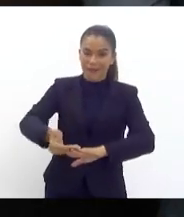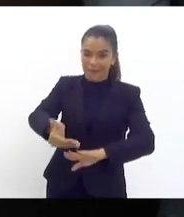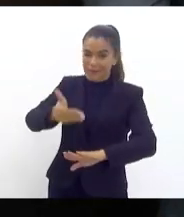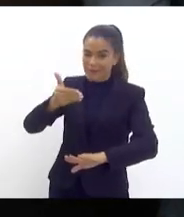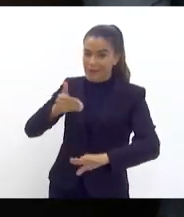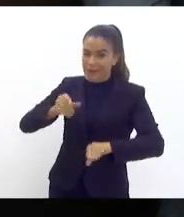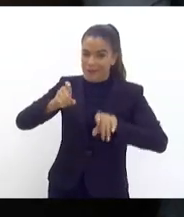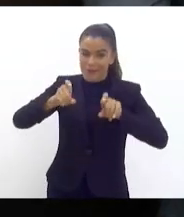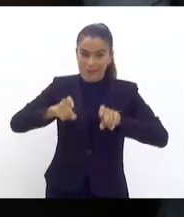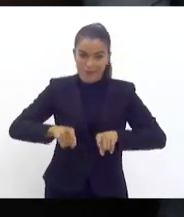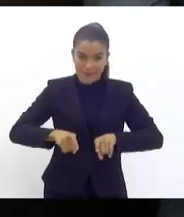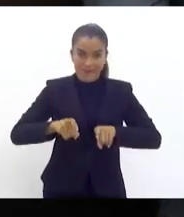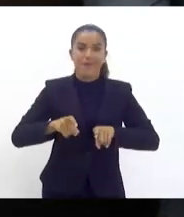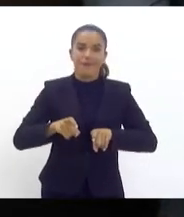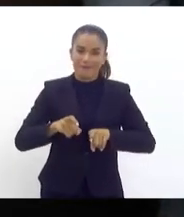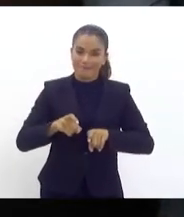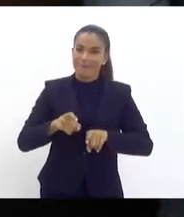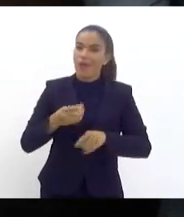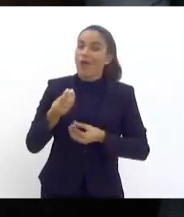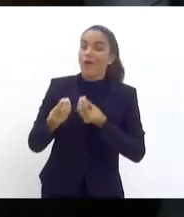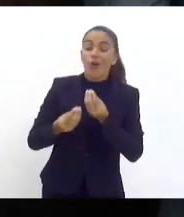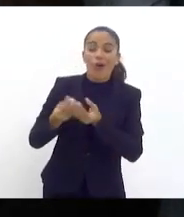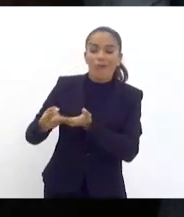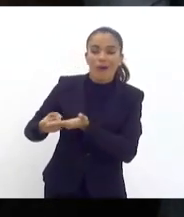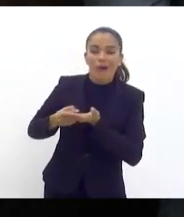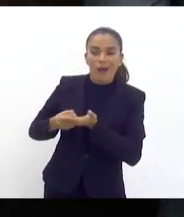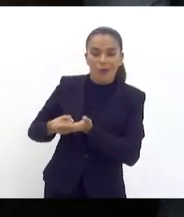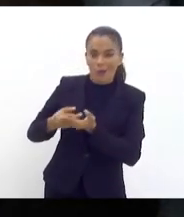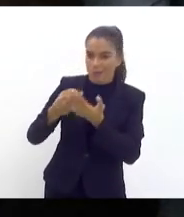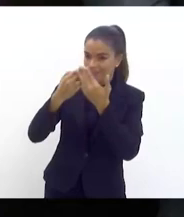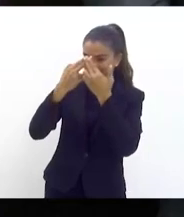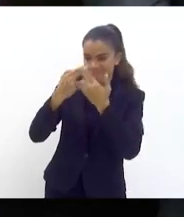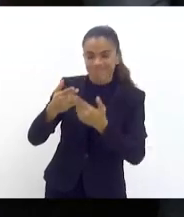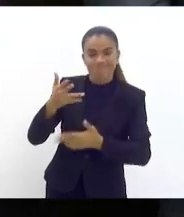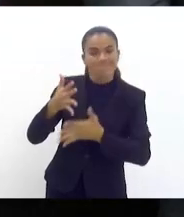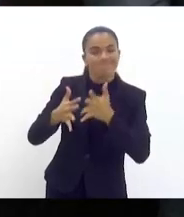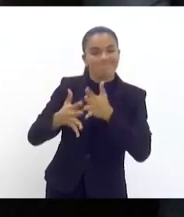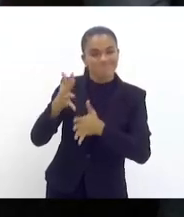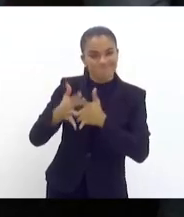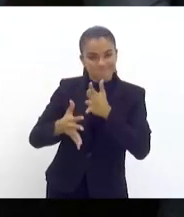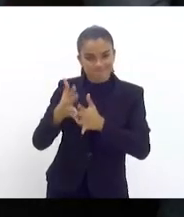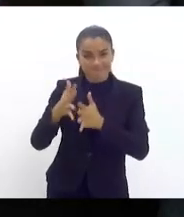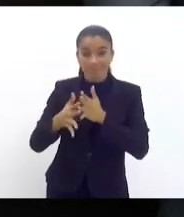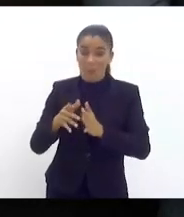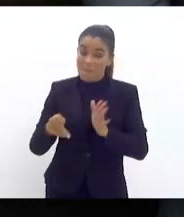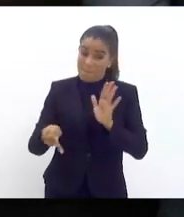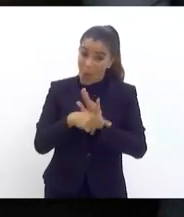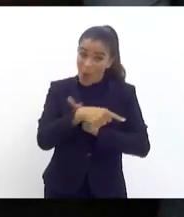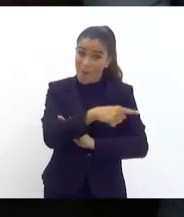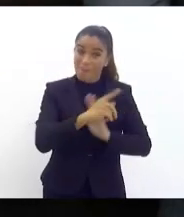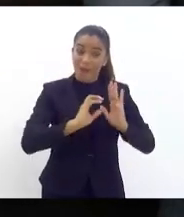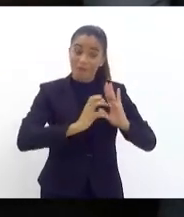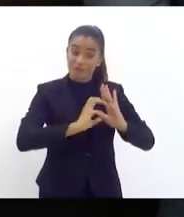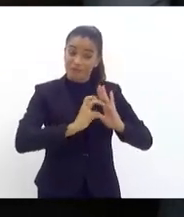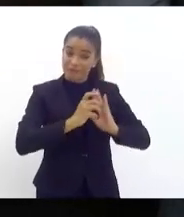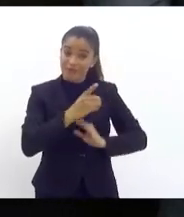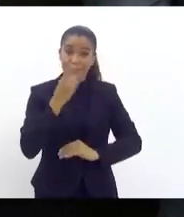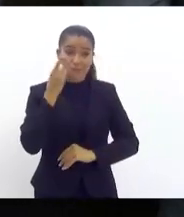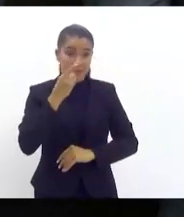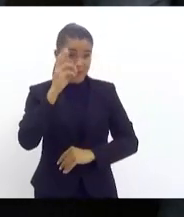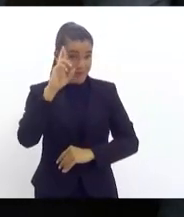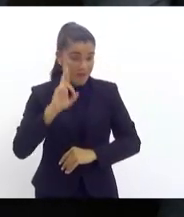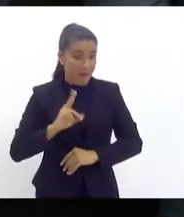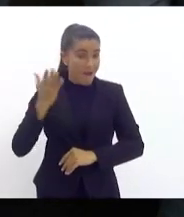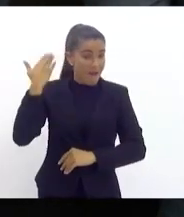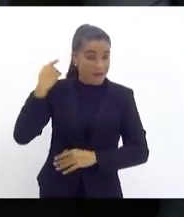anterior experiências de acordos frustrados, sobretudo com o partido da deputada Renata. Fazíamos